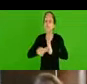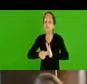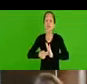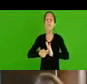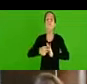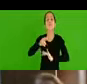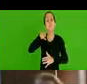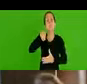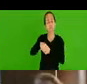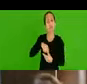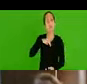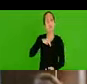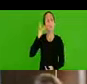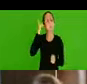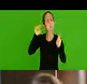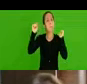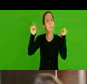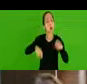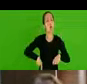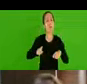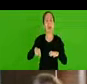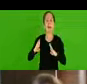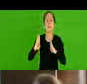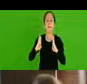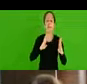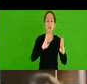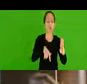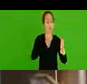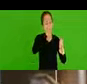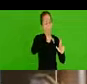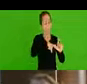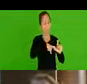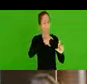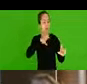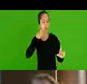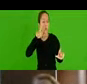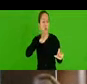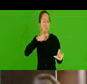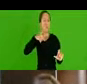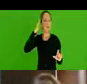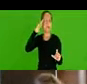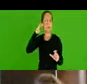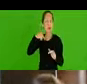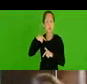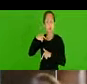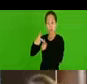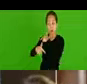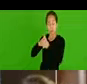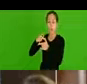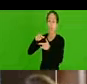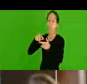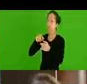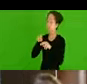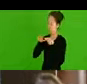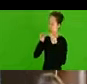algum processo emancipatório, de ressignificação de uma prática, de intervenção,